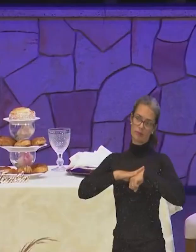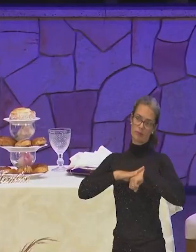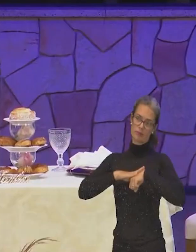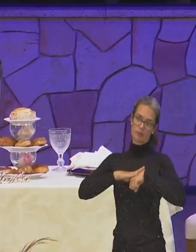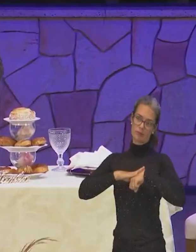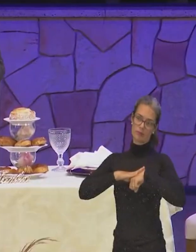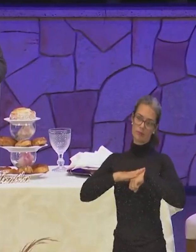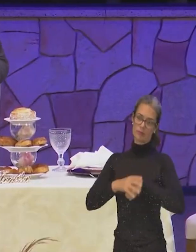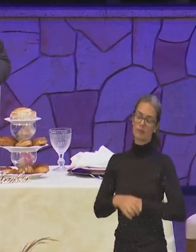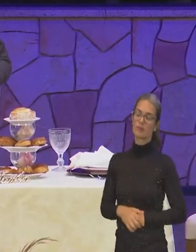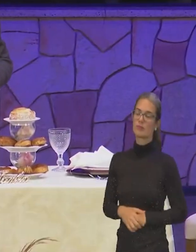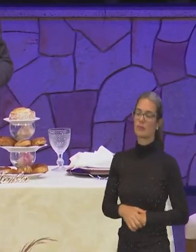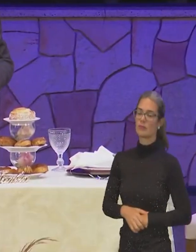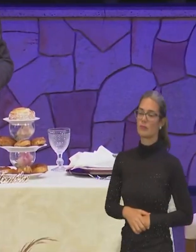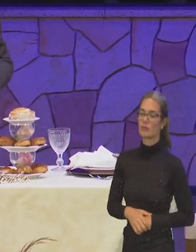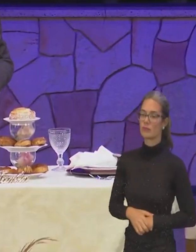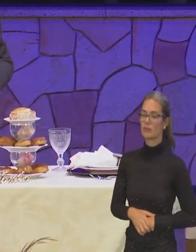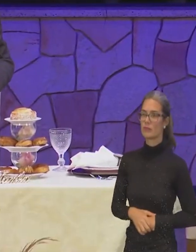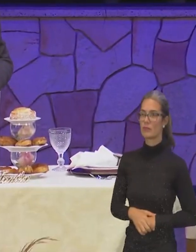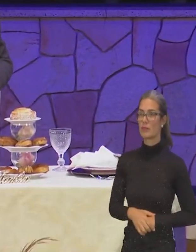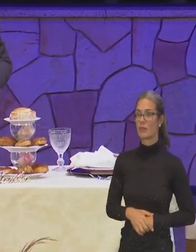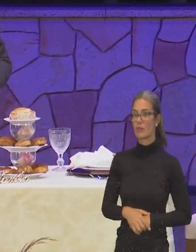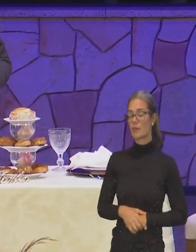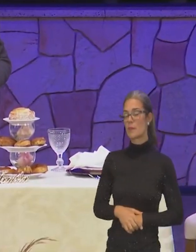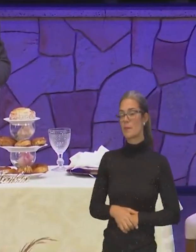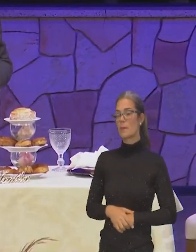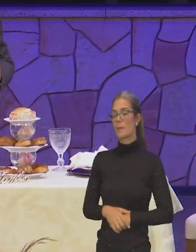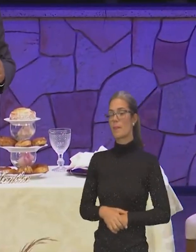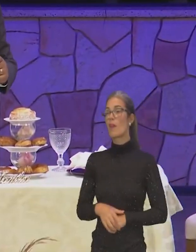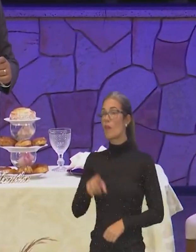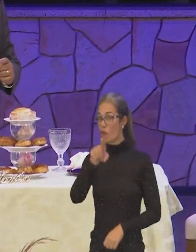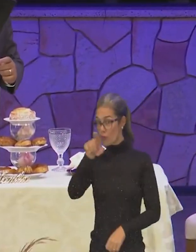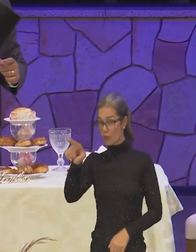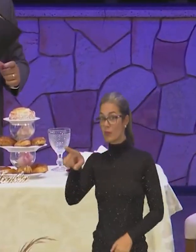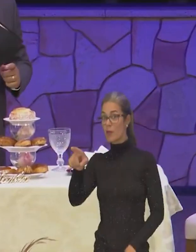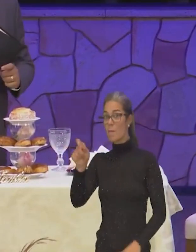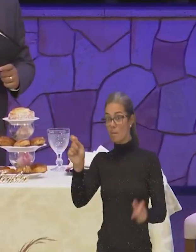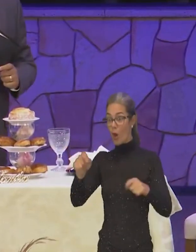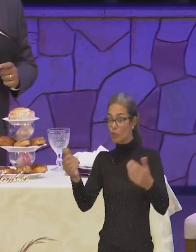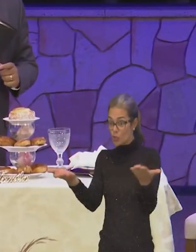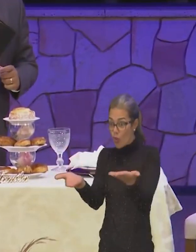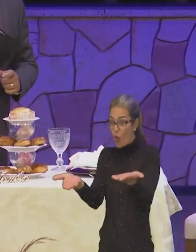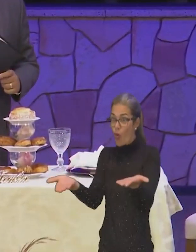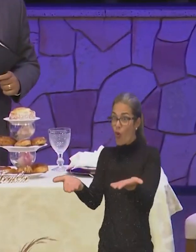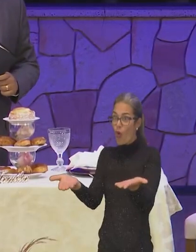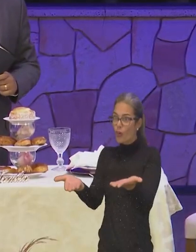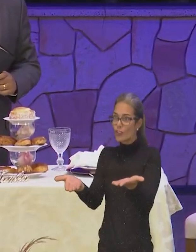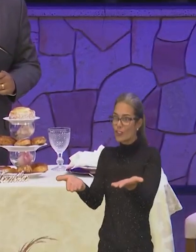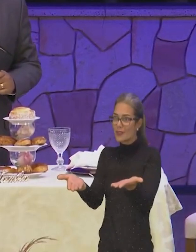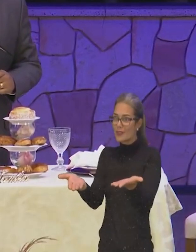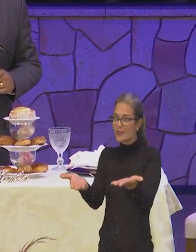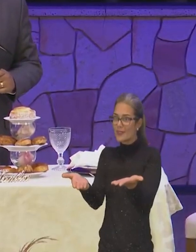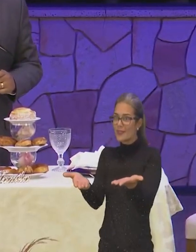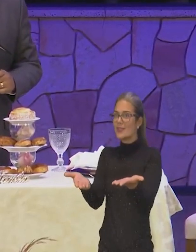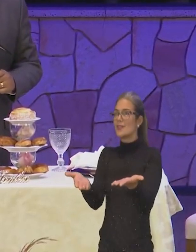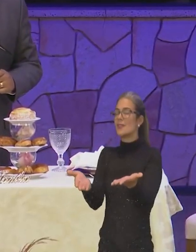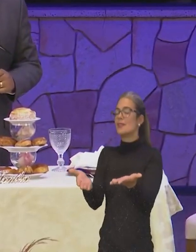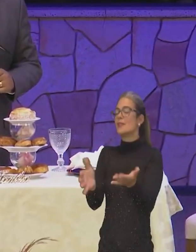O tempo não acabou para você. Você pode hoje mesmo ajustar